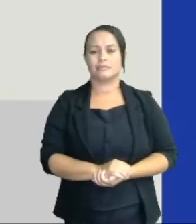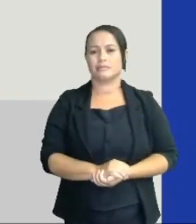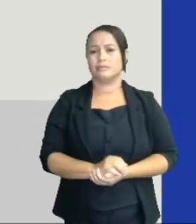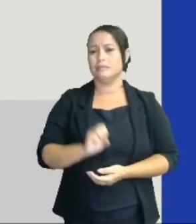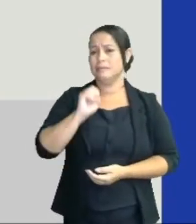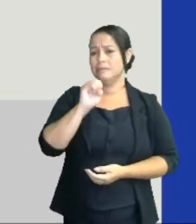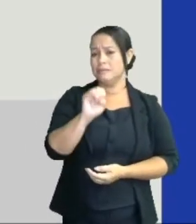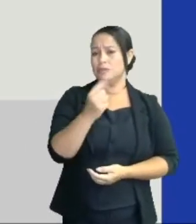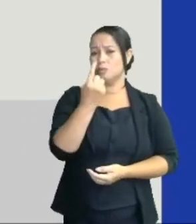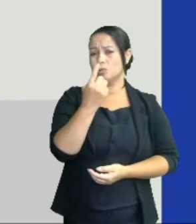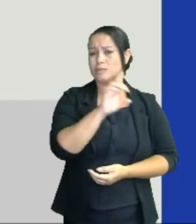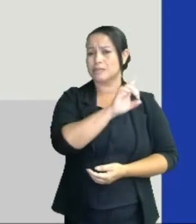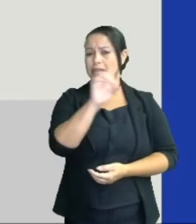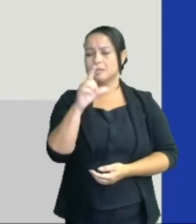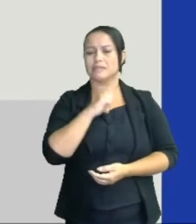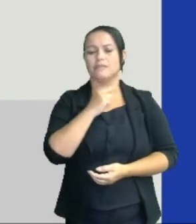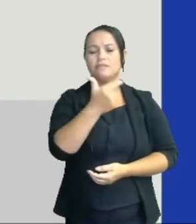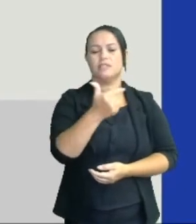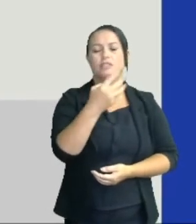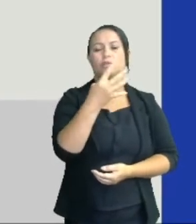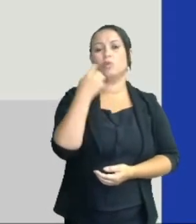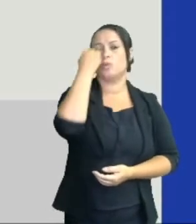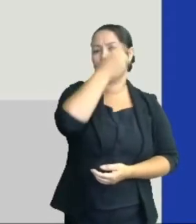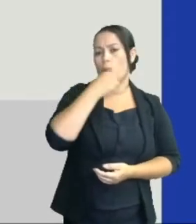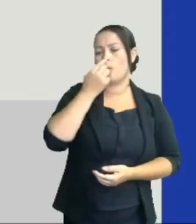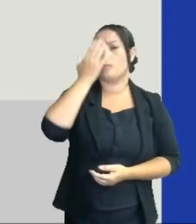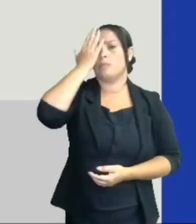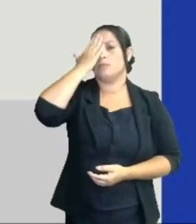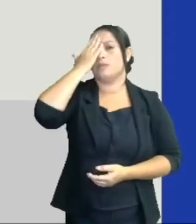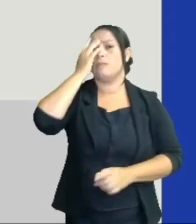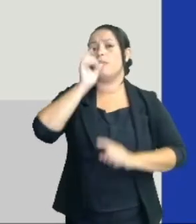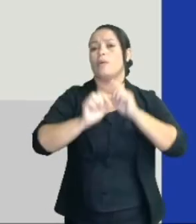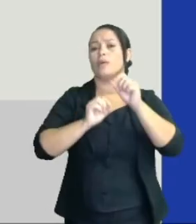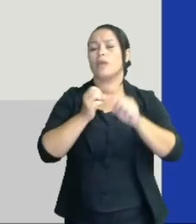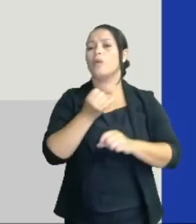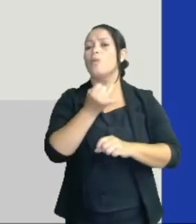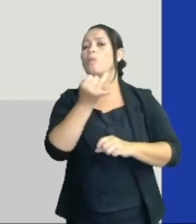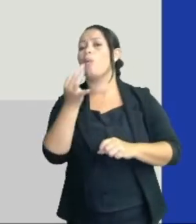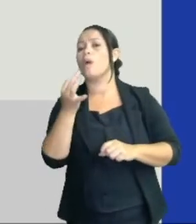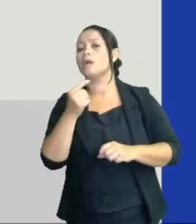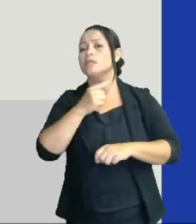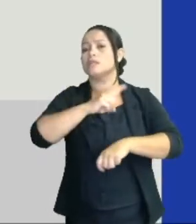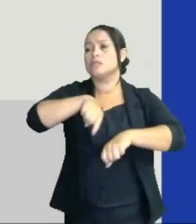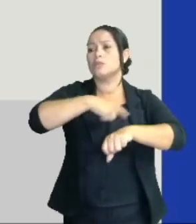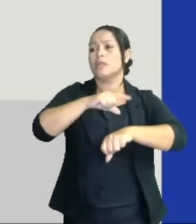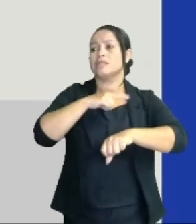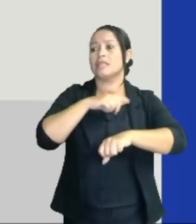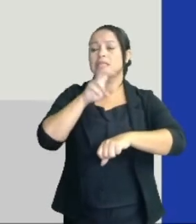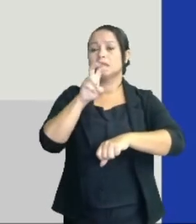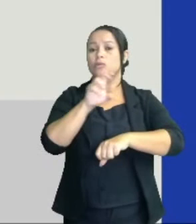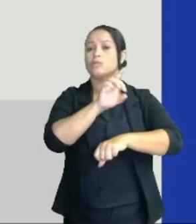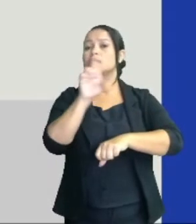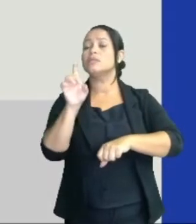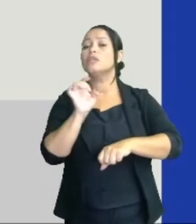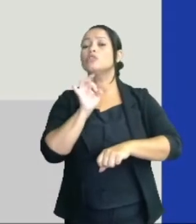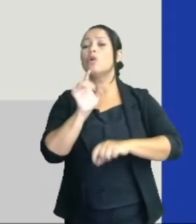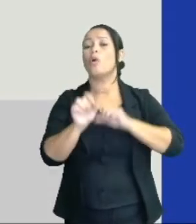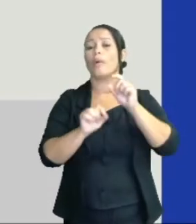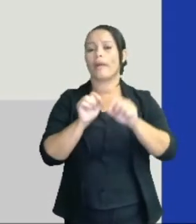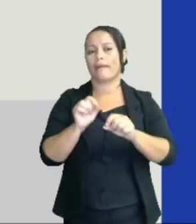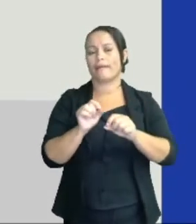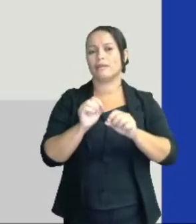Se um dia tem 24 horas, para eu saber quantas horas tem em 5 dias, é só eu